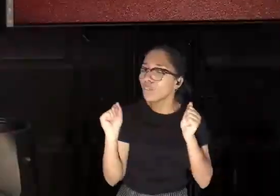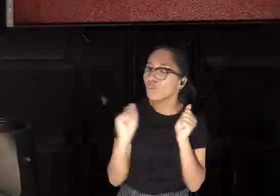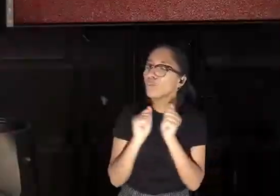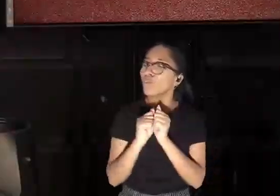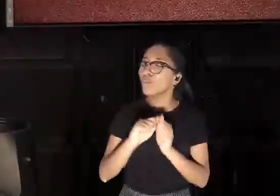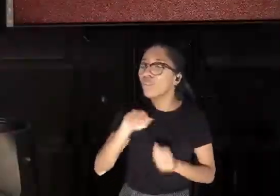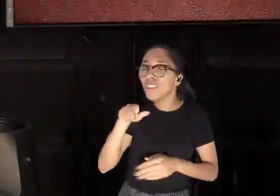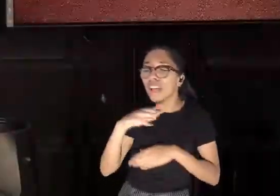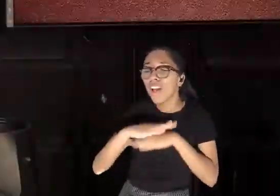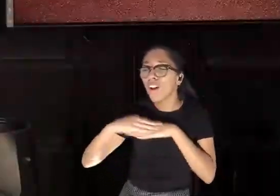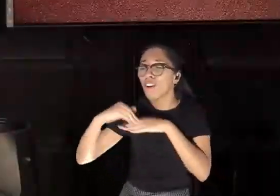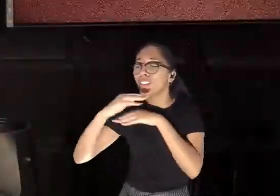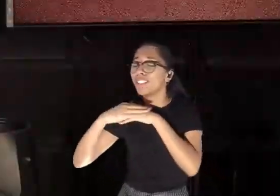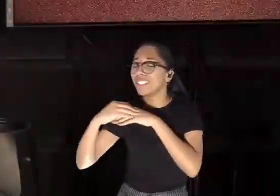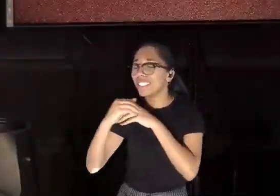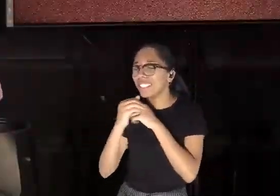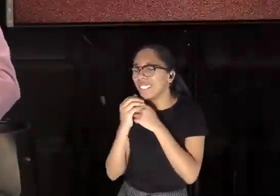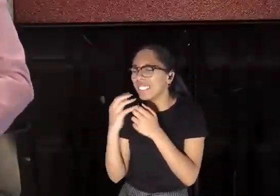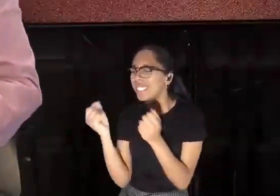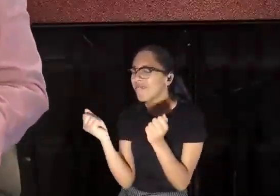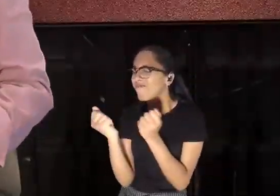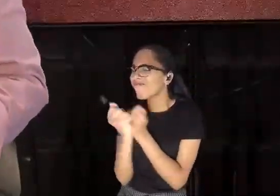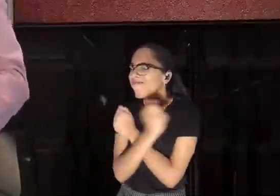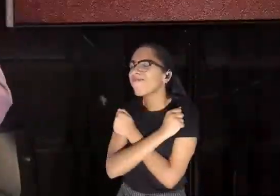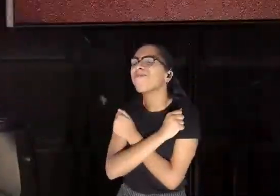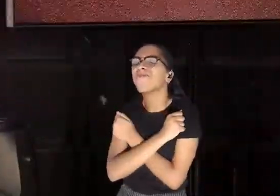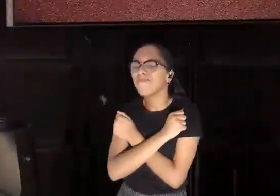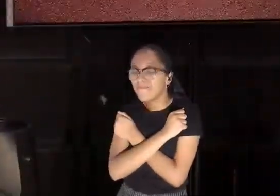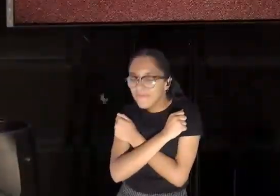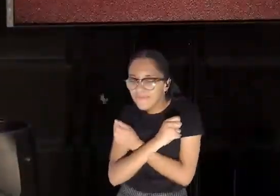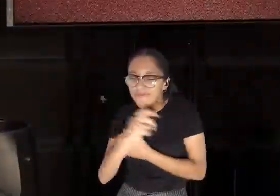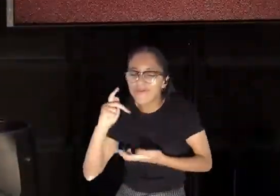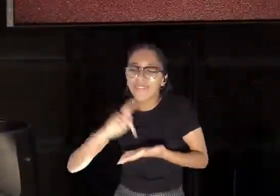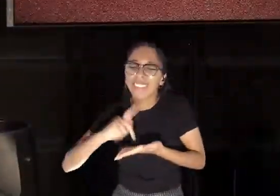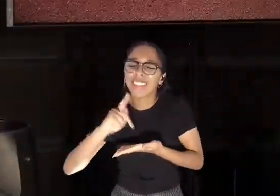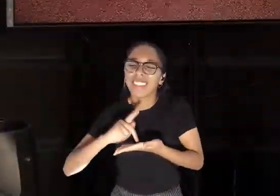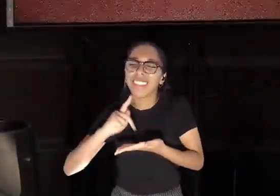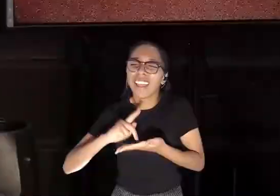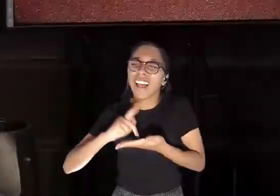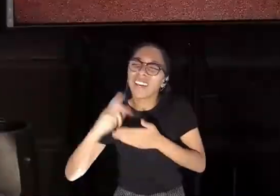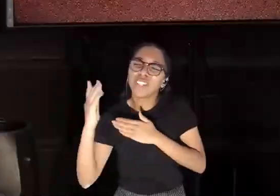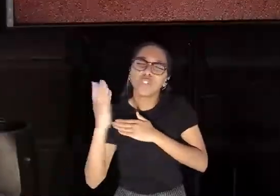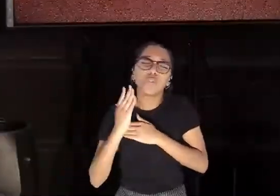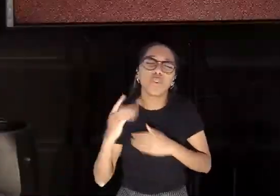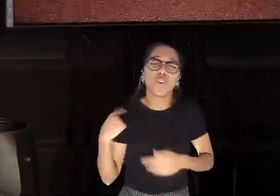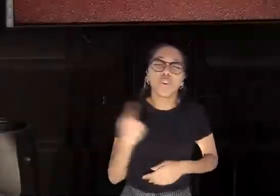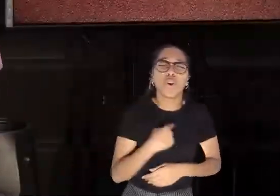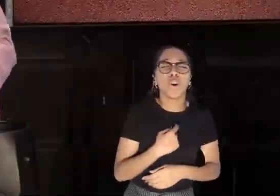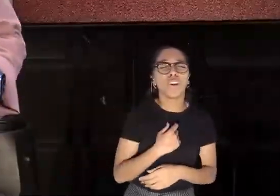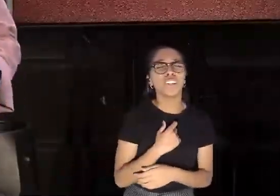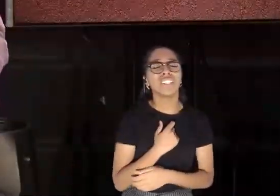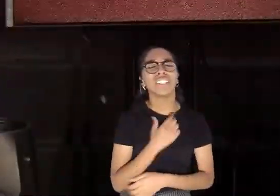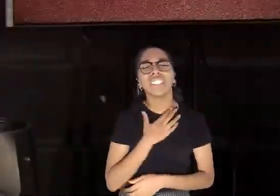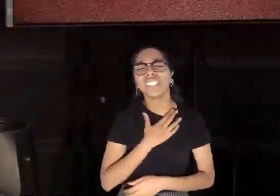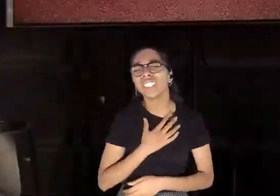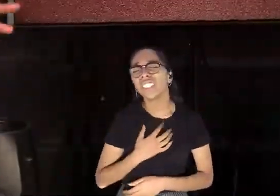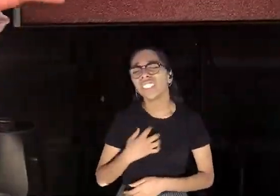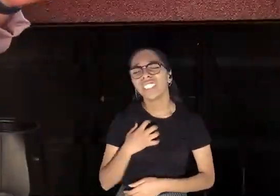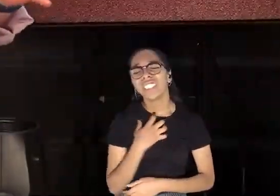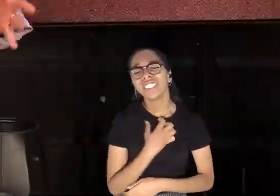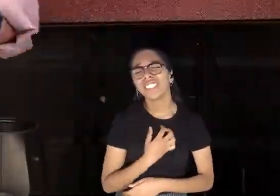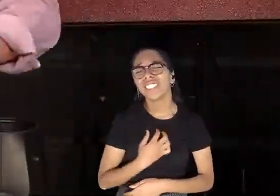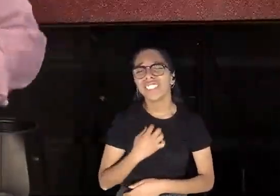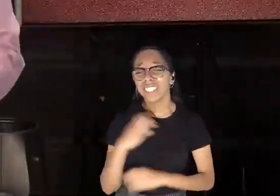consolo, é o Senhor que traz o abrigo, é o Senhor que nos pega no colo em dias que não tem como andar. É o Senhor que do nada